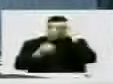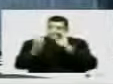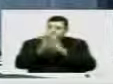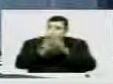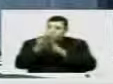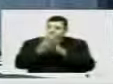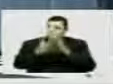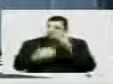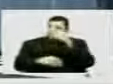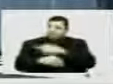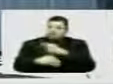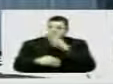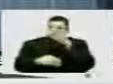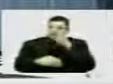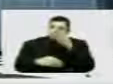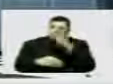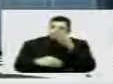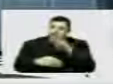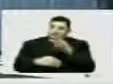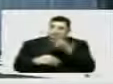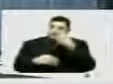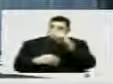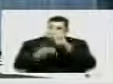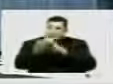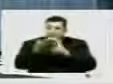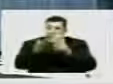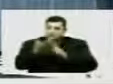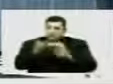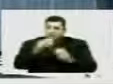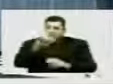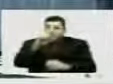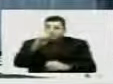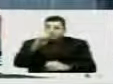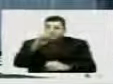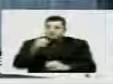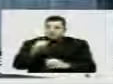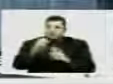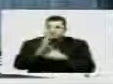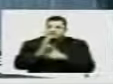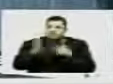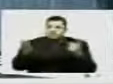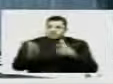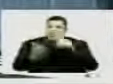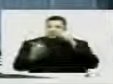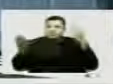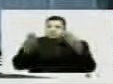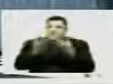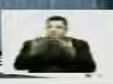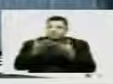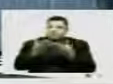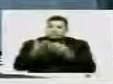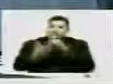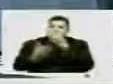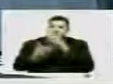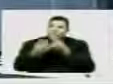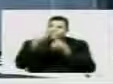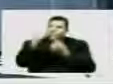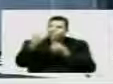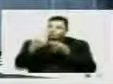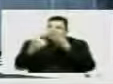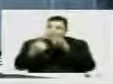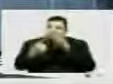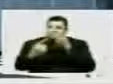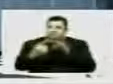Amazonas. Essa é a declaração do seu Isper Abrahim no jornal A Crítica de hoje, deputado Zé Ricardo. O